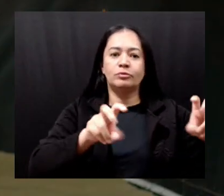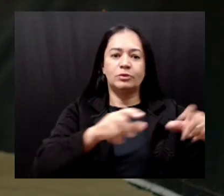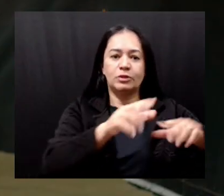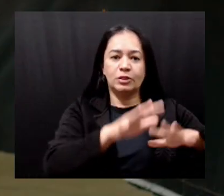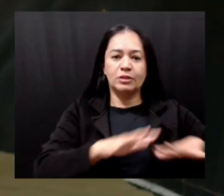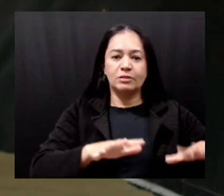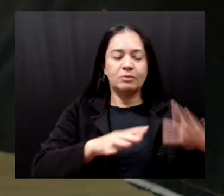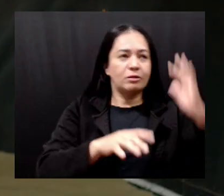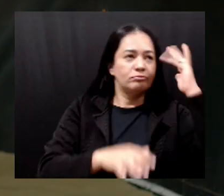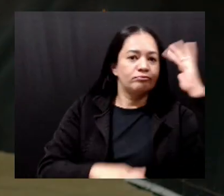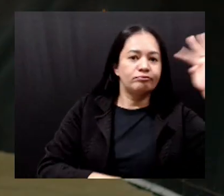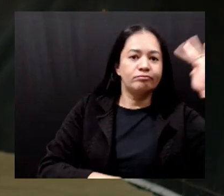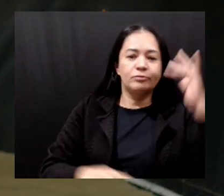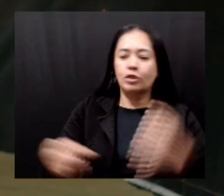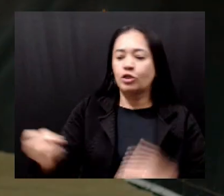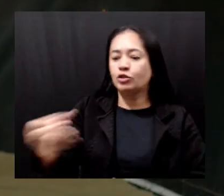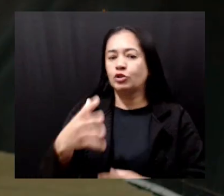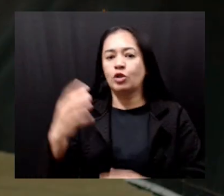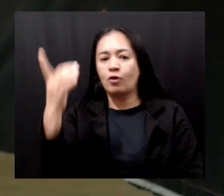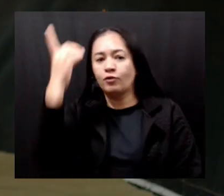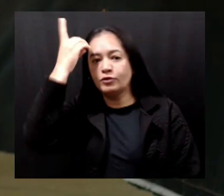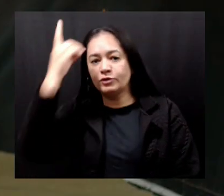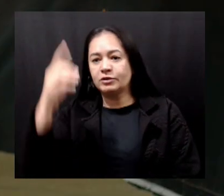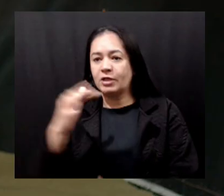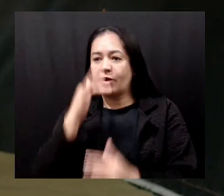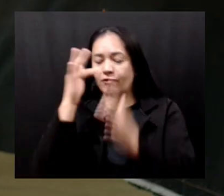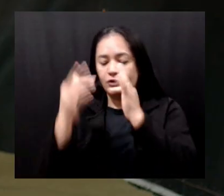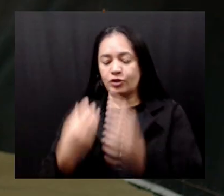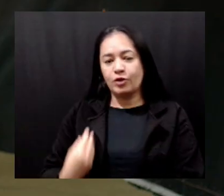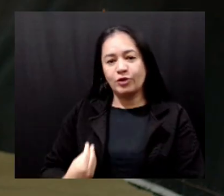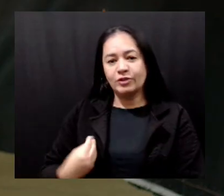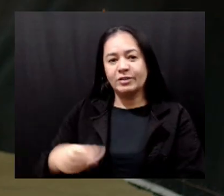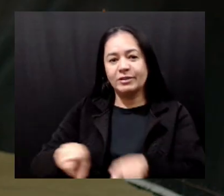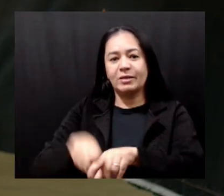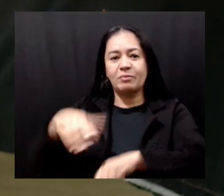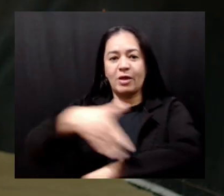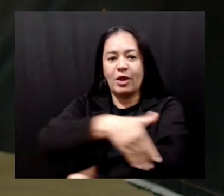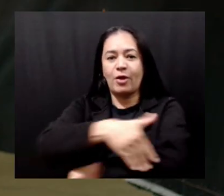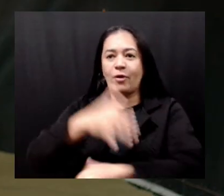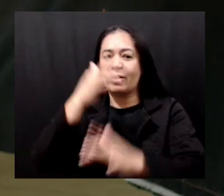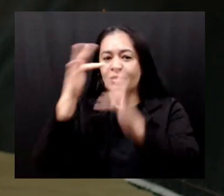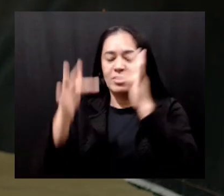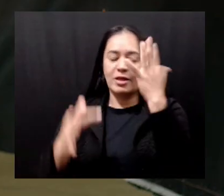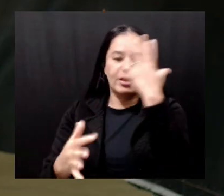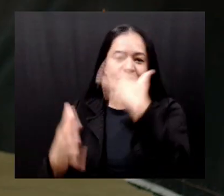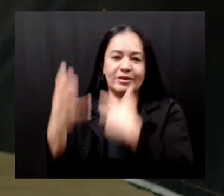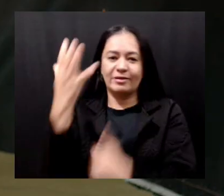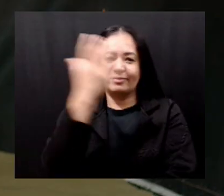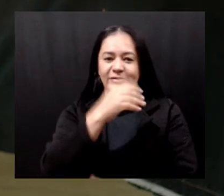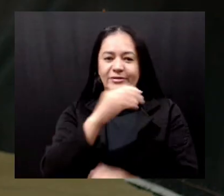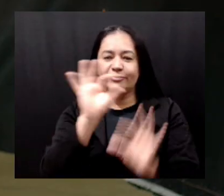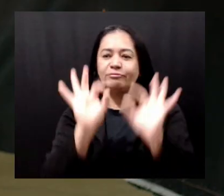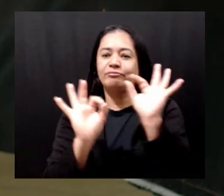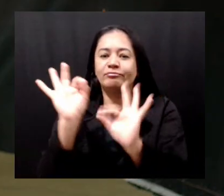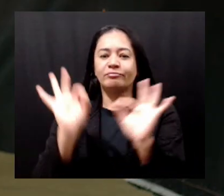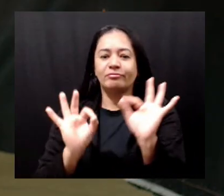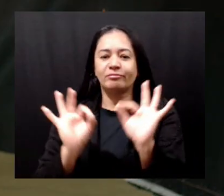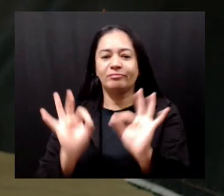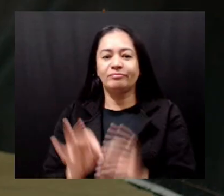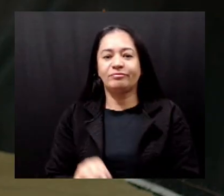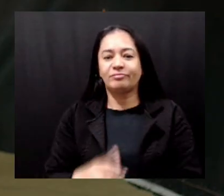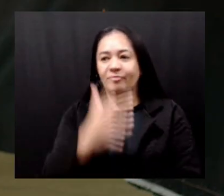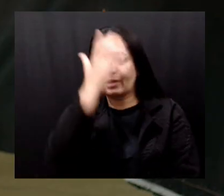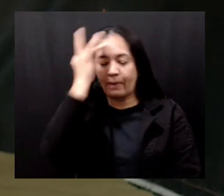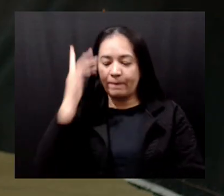Novos Talentos, a Floricultura Viva e a Rua das Flores, todos lindamente decorados, onde os visitantes poderão acompanhar